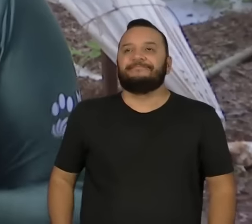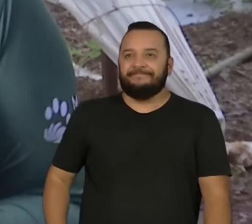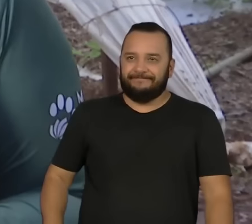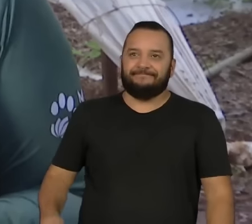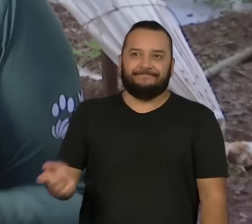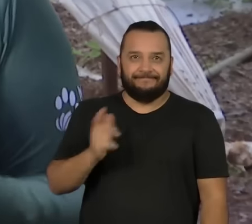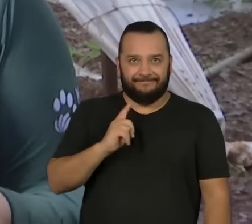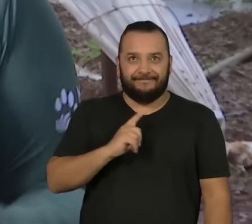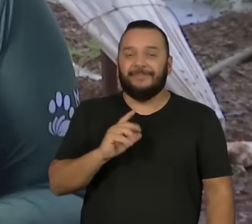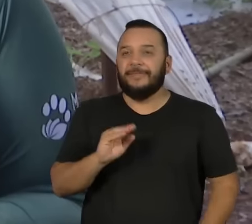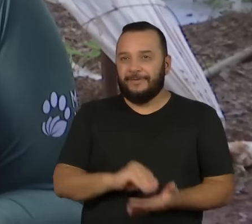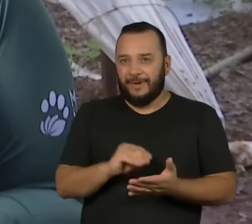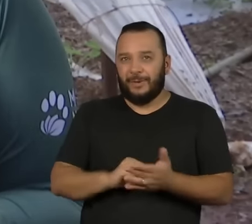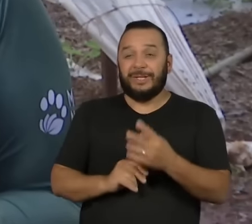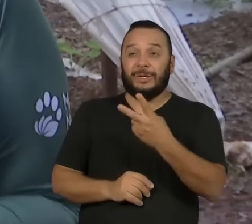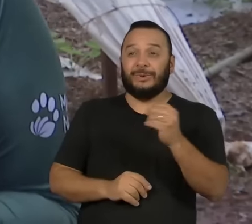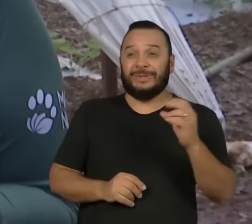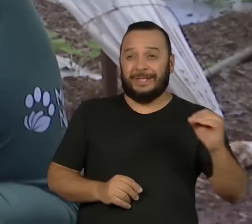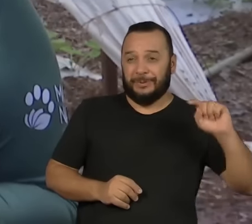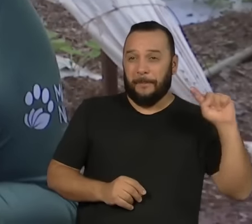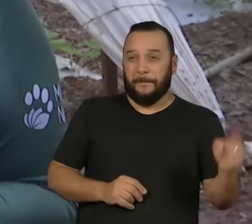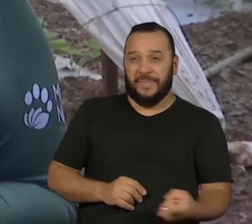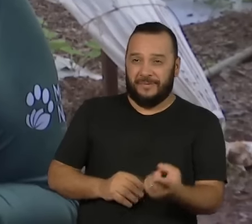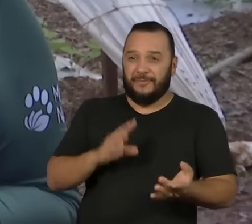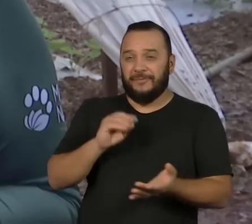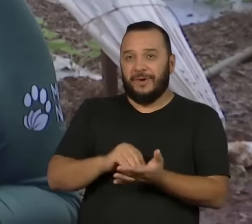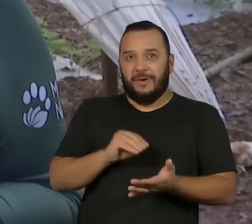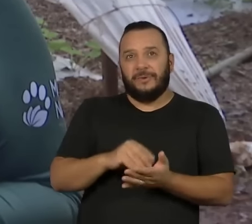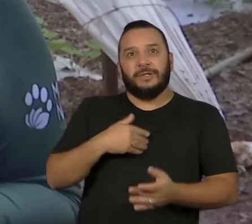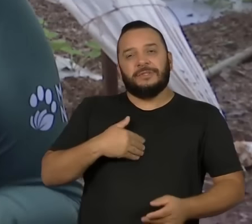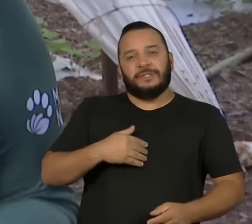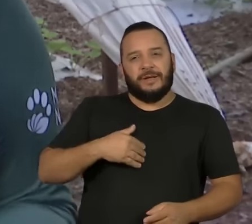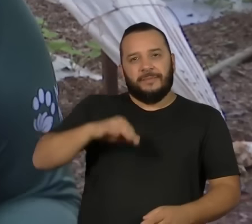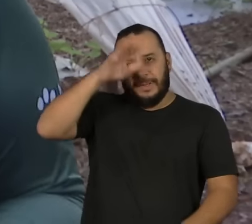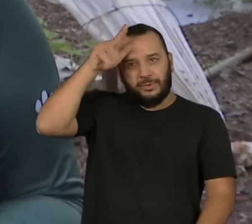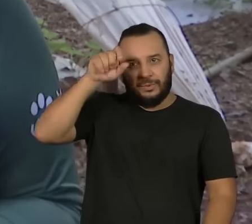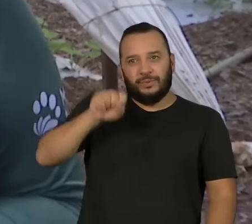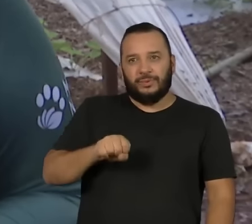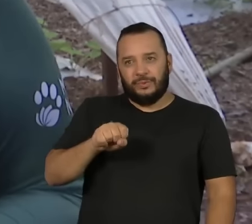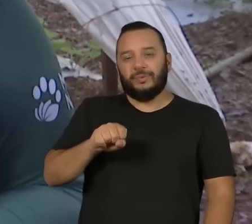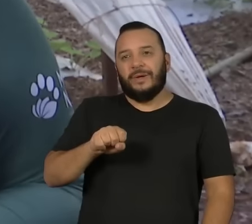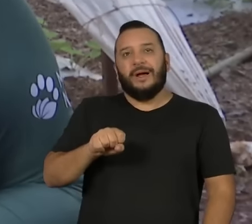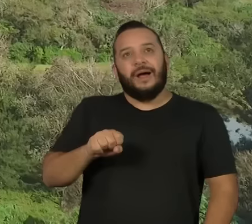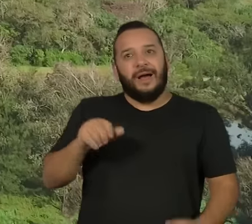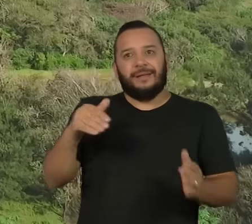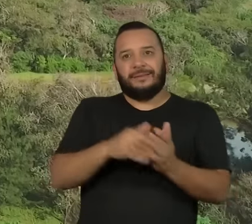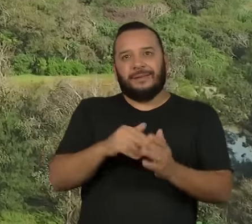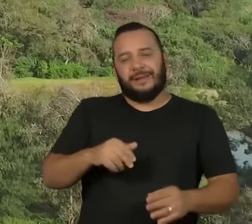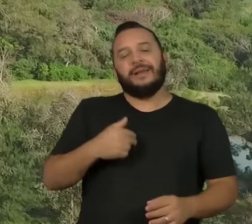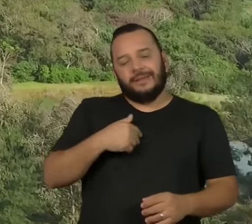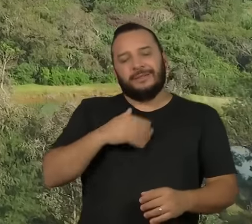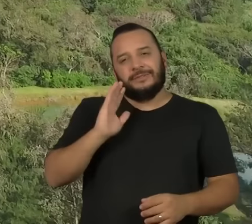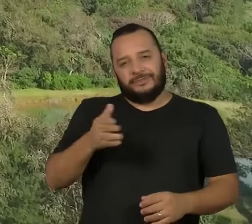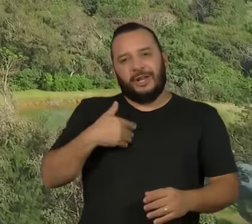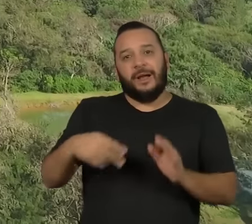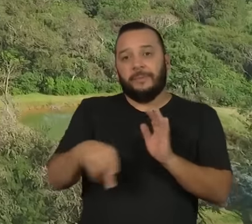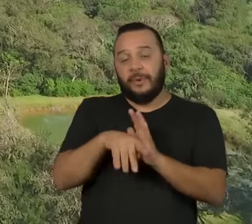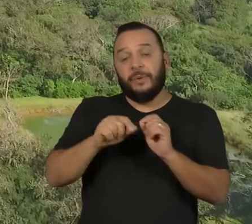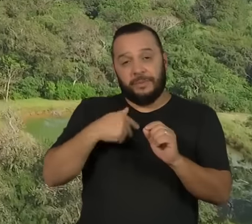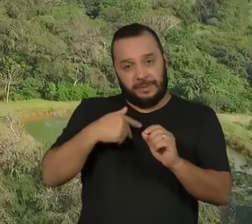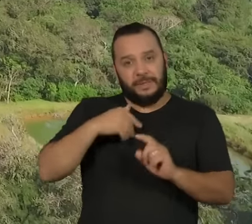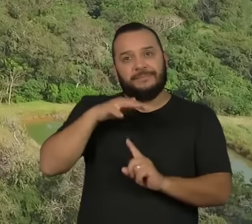déficit de cerca de 200 mil hectares. Num território que vai do sul do Mato Grosso do Sul até o entorno do Parque Nacional do Iguaçu. O déficit é muito grande. Só